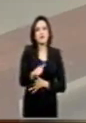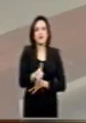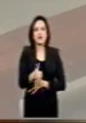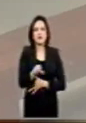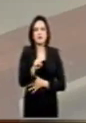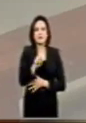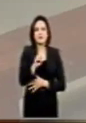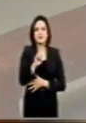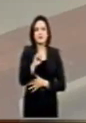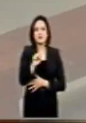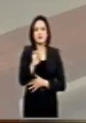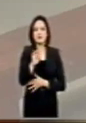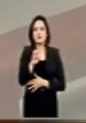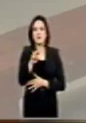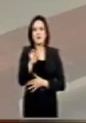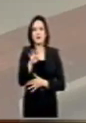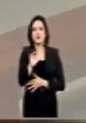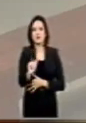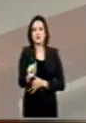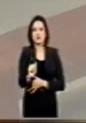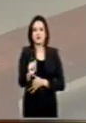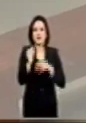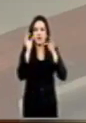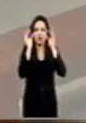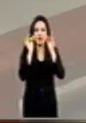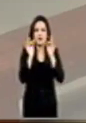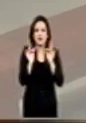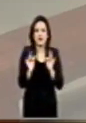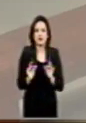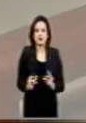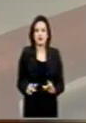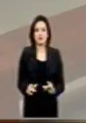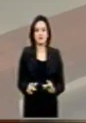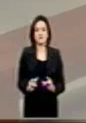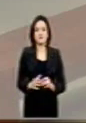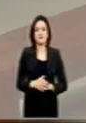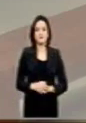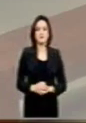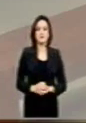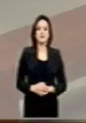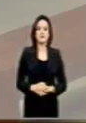sistemática do caso em foco, sobre um viés de dogmática penal.